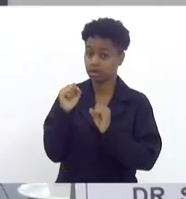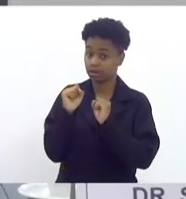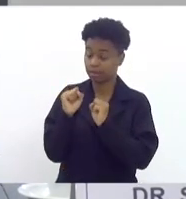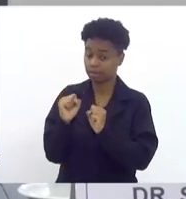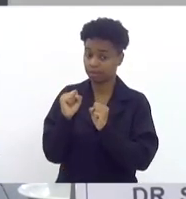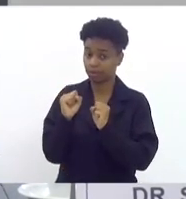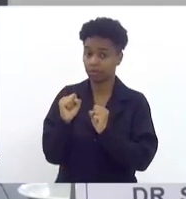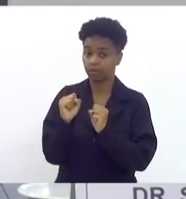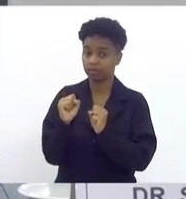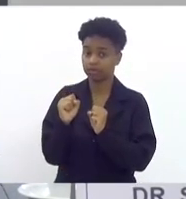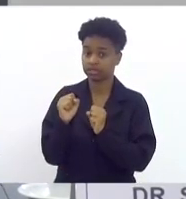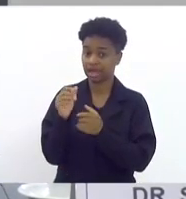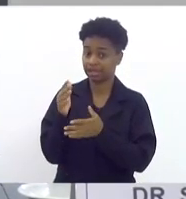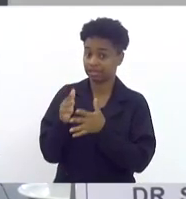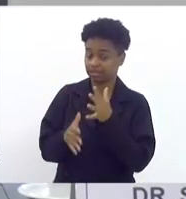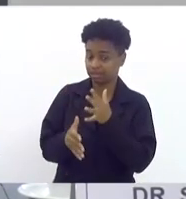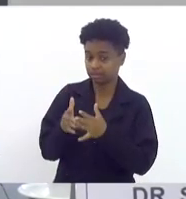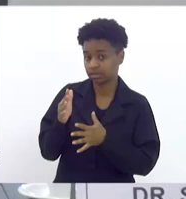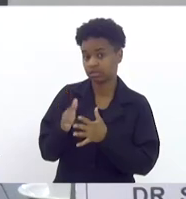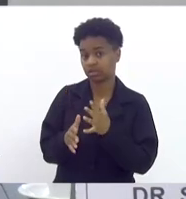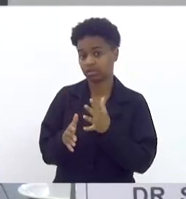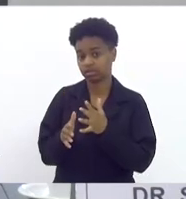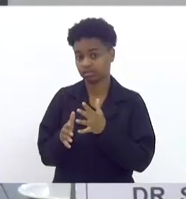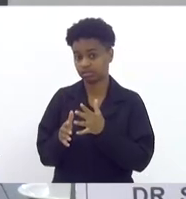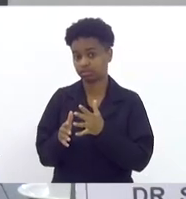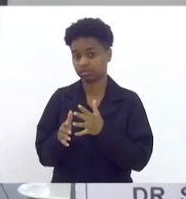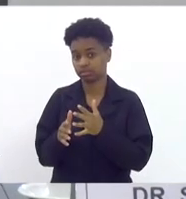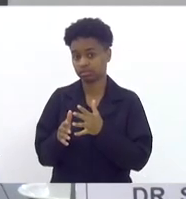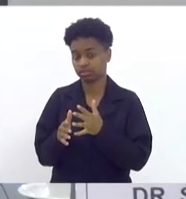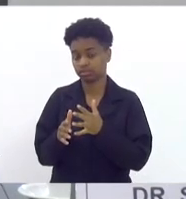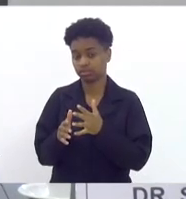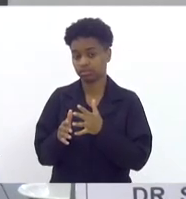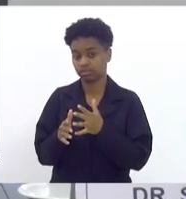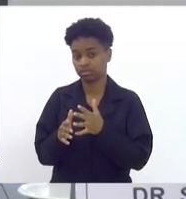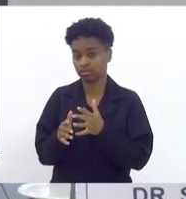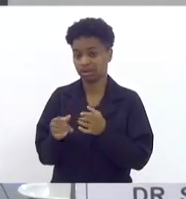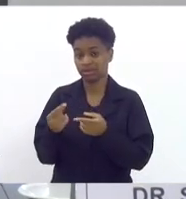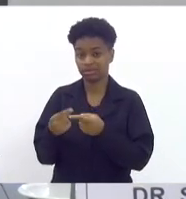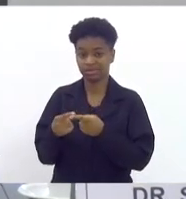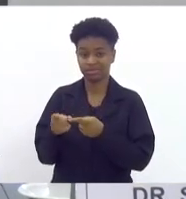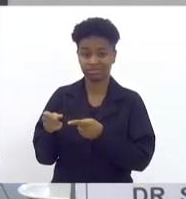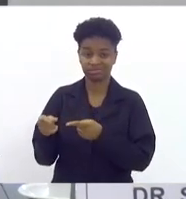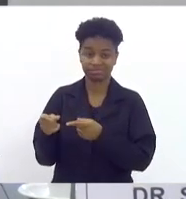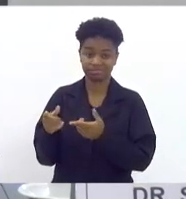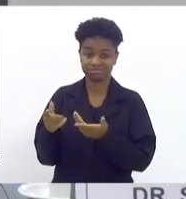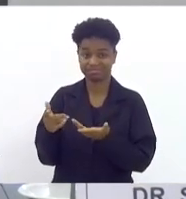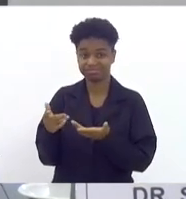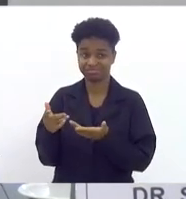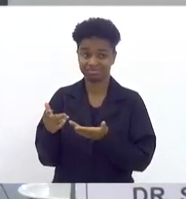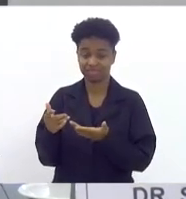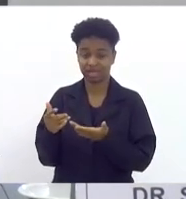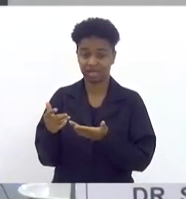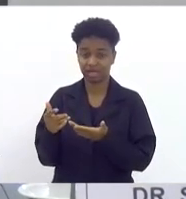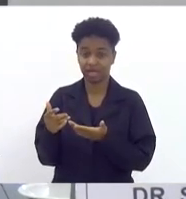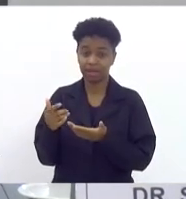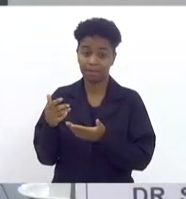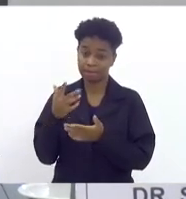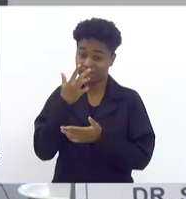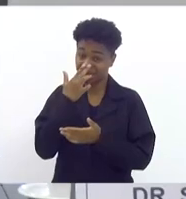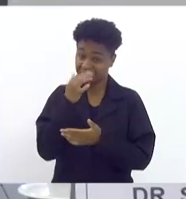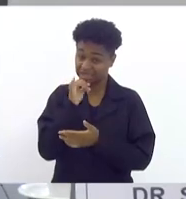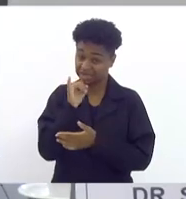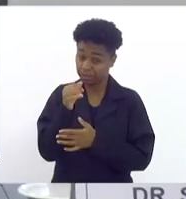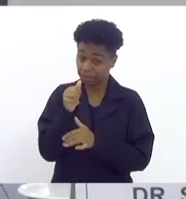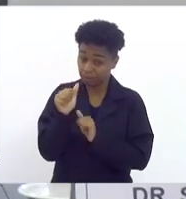lado, atrapalhar o pequeno, que acho que é convencimento de todo mundo. Me parece que uma mudança